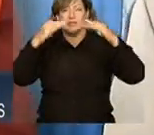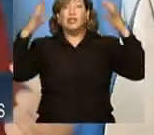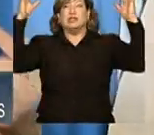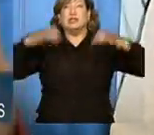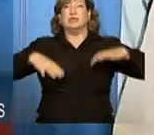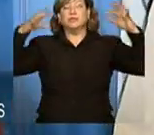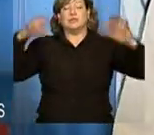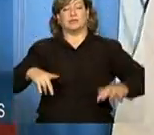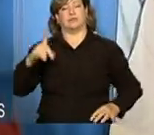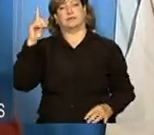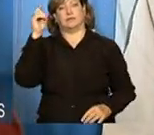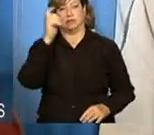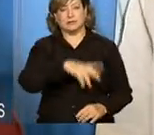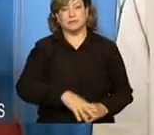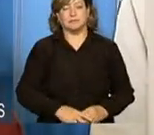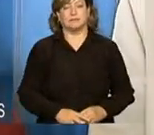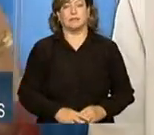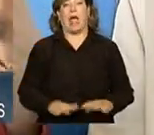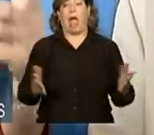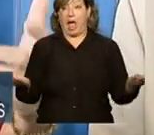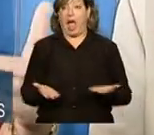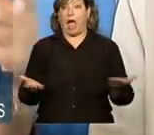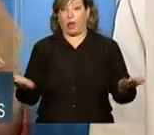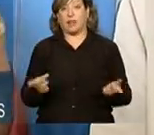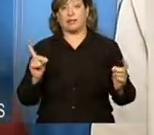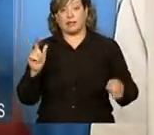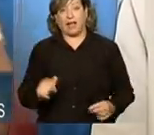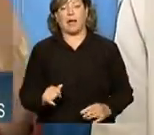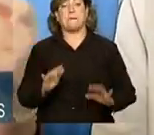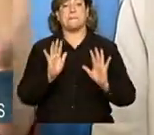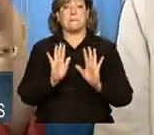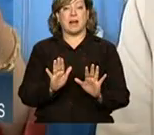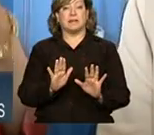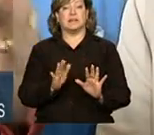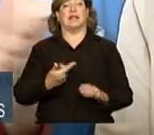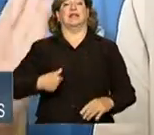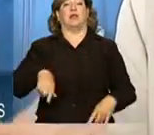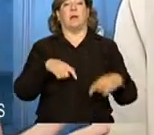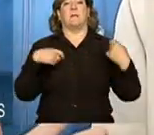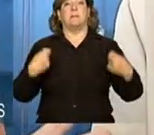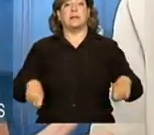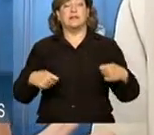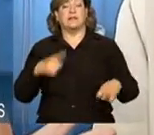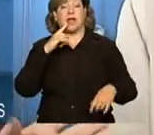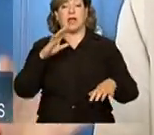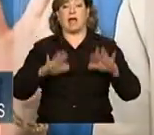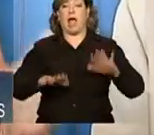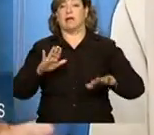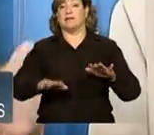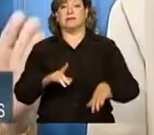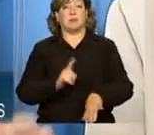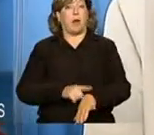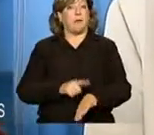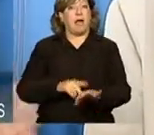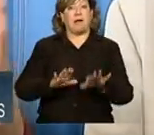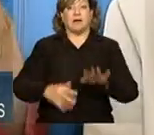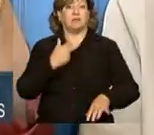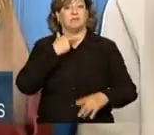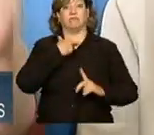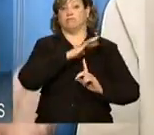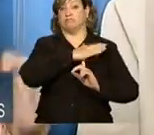chovia. Agora já dá. Mas nós temos de contar com o fato que em alguns momentos não dão. Então tem de